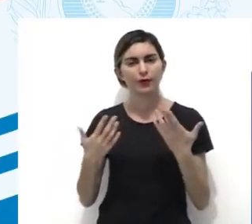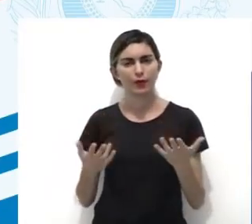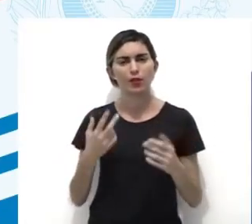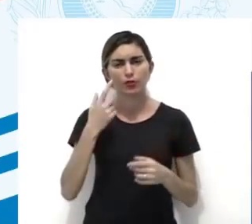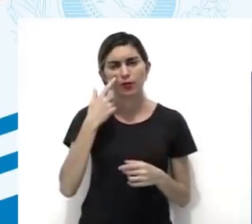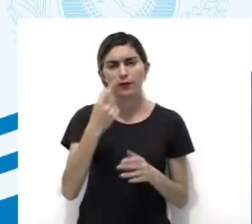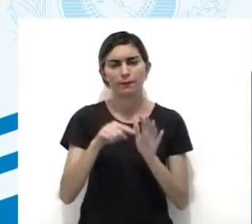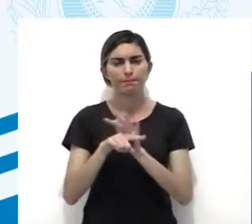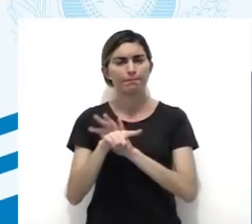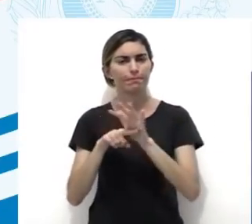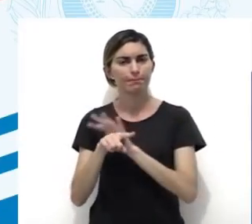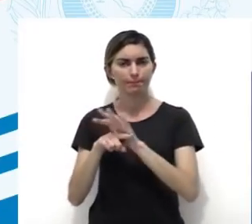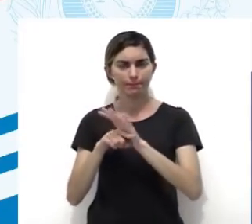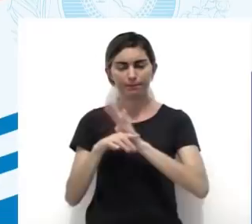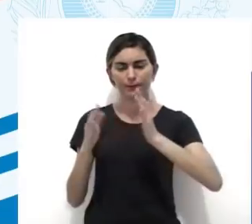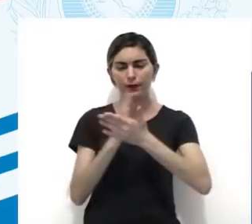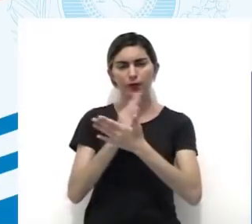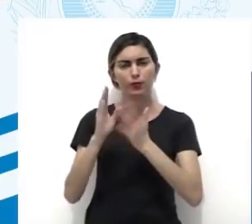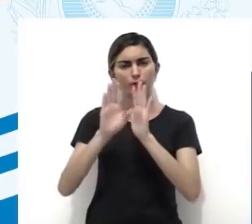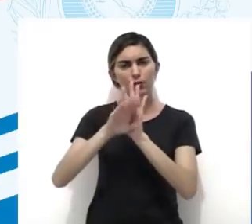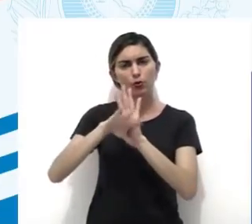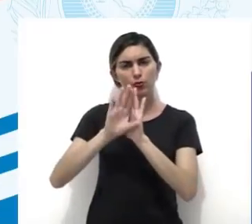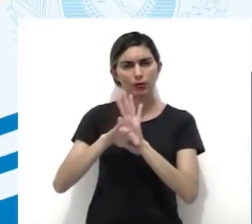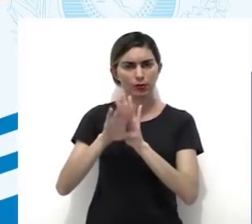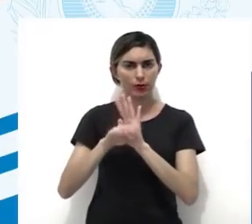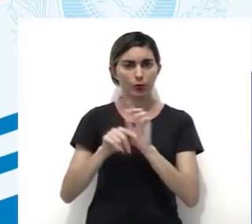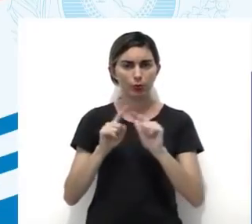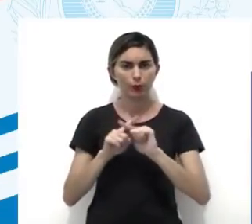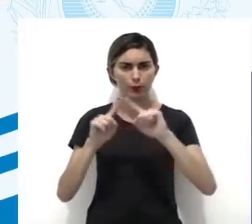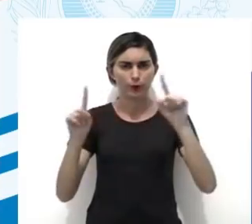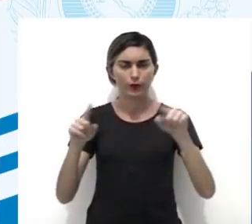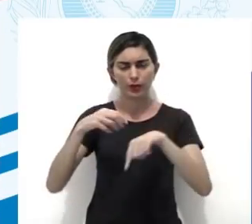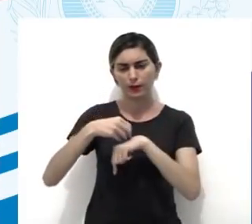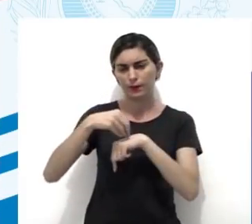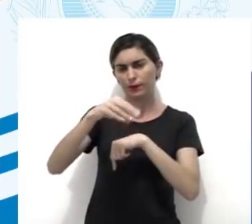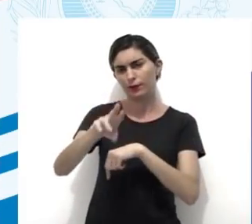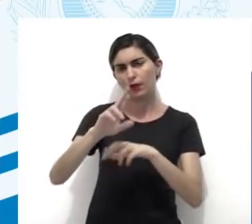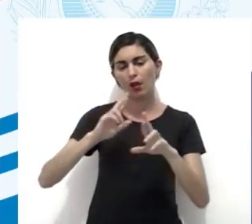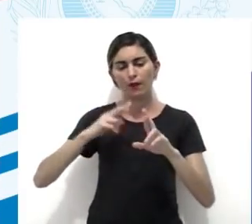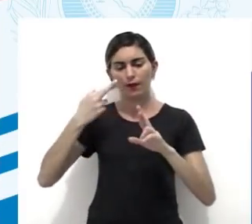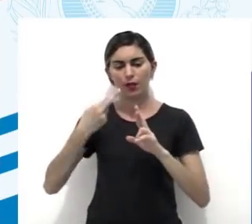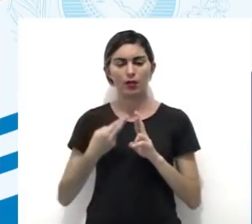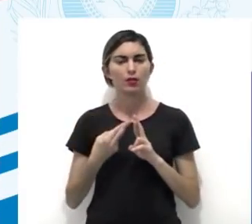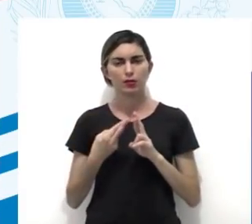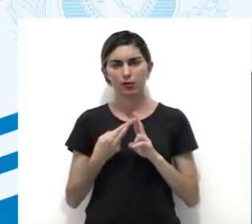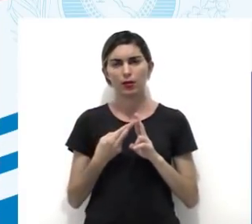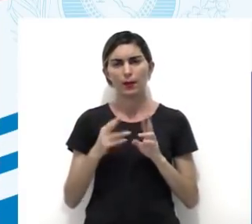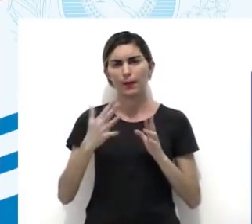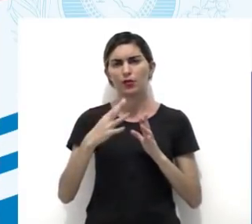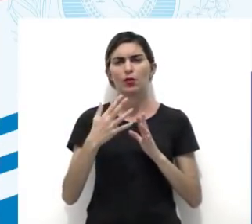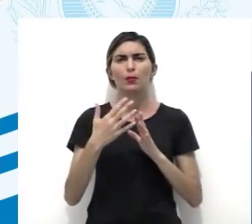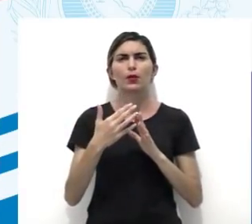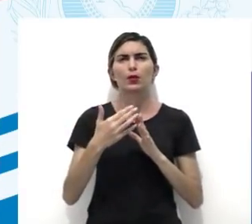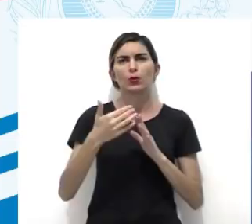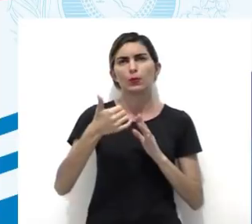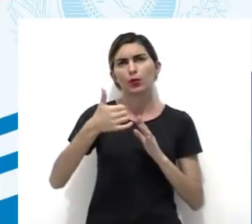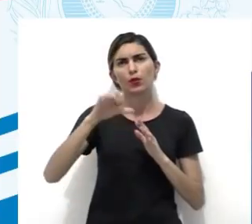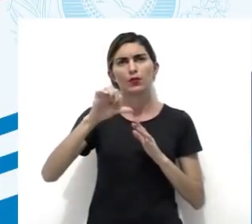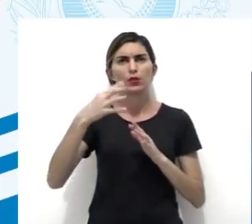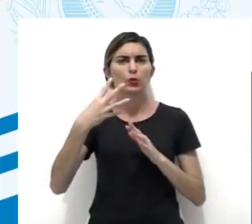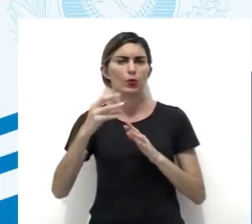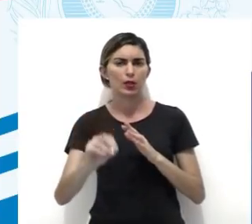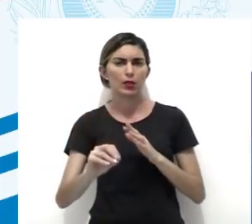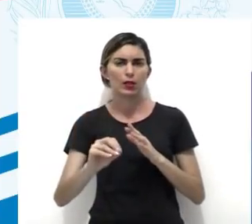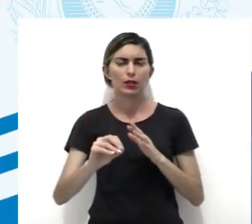vai analisar algumas concepções, mas trazendo uma referência na década de 40, onde o filósofo